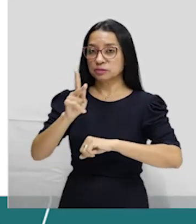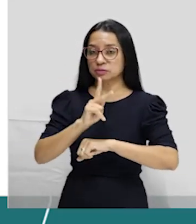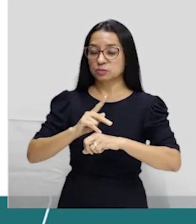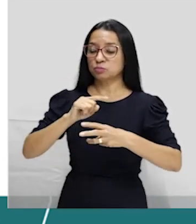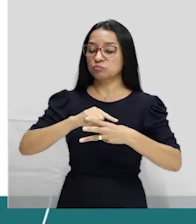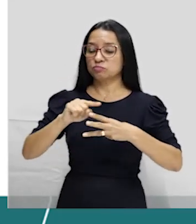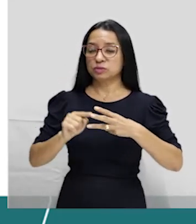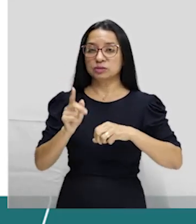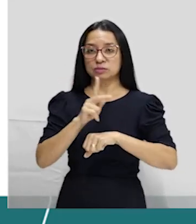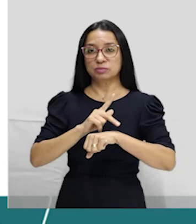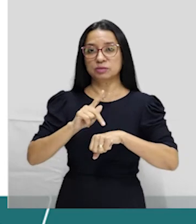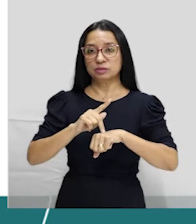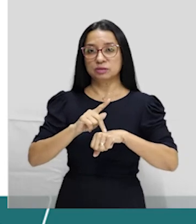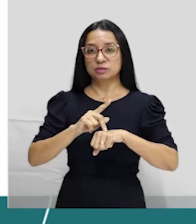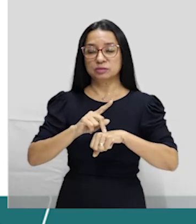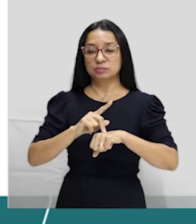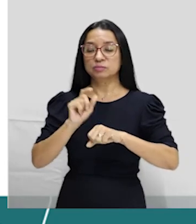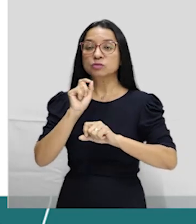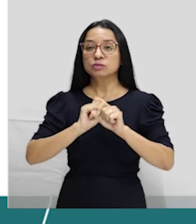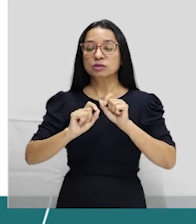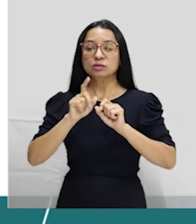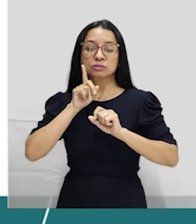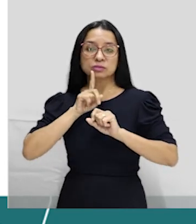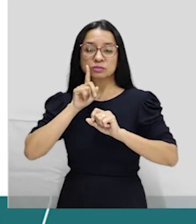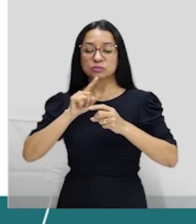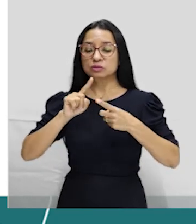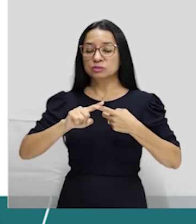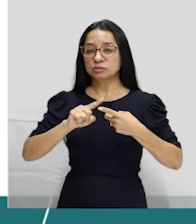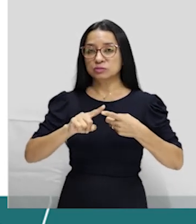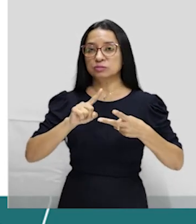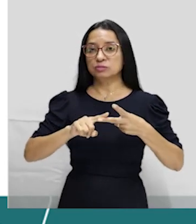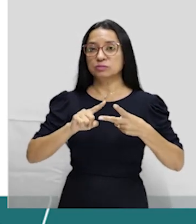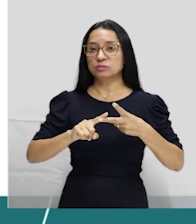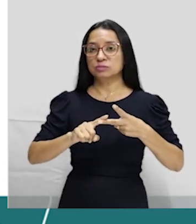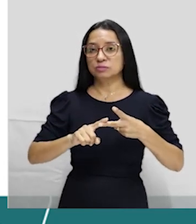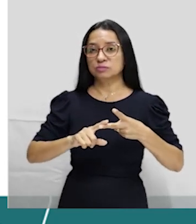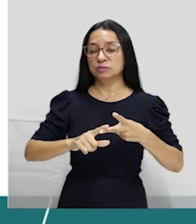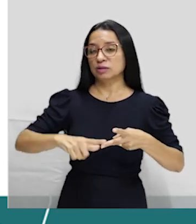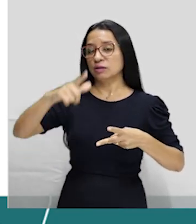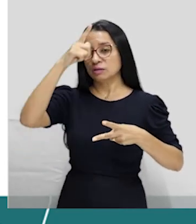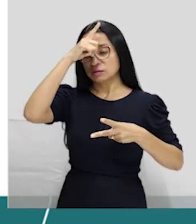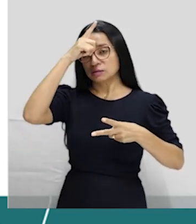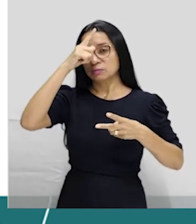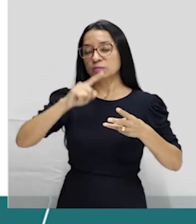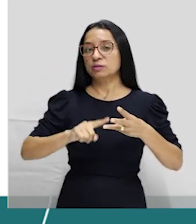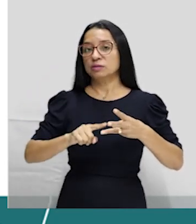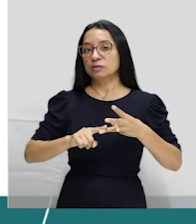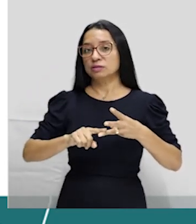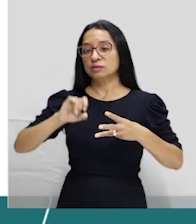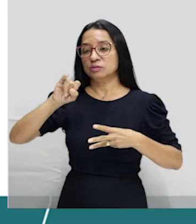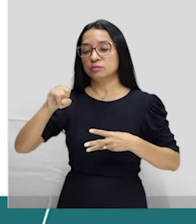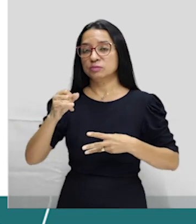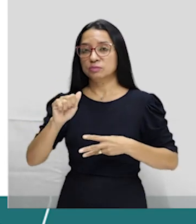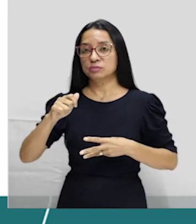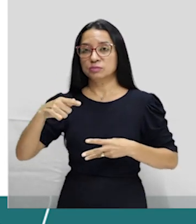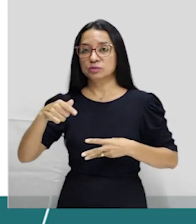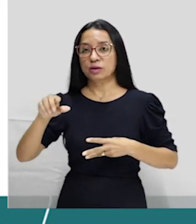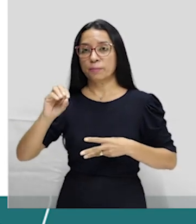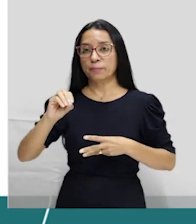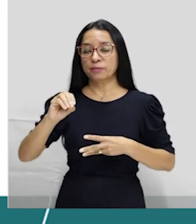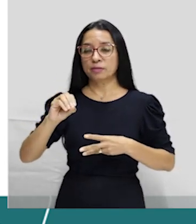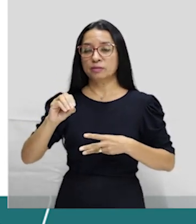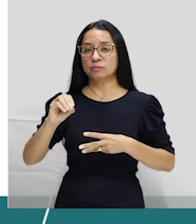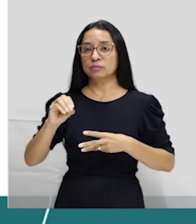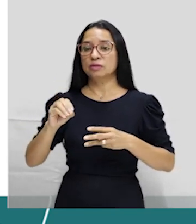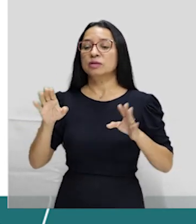focamos nos Estados Unidos, focamos na Alemanha, focamos no Japão. Expliquei para ti que a China é uma potência econômica, mas a gente já